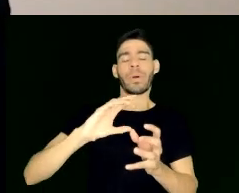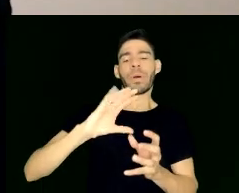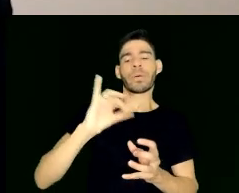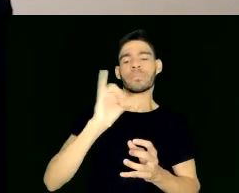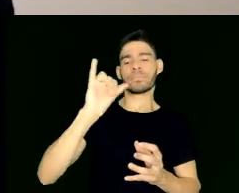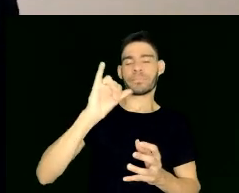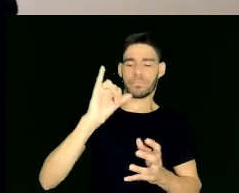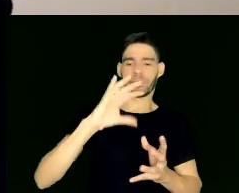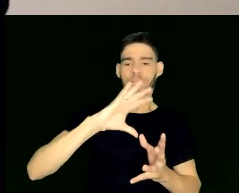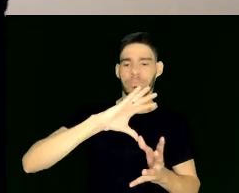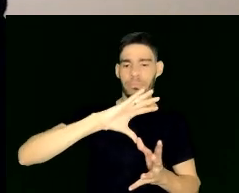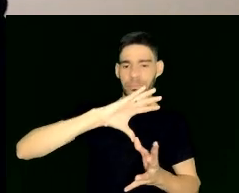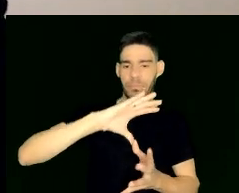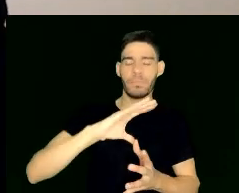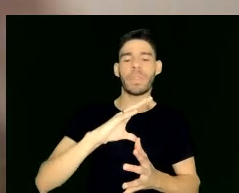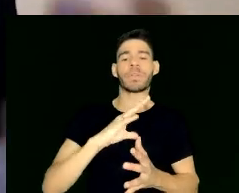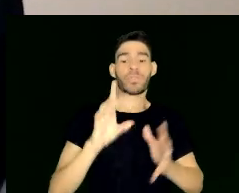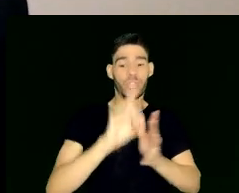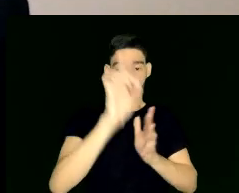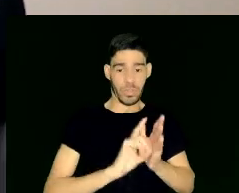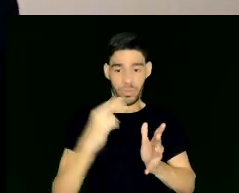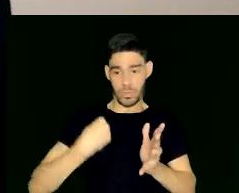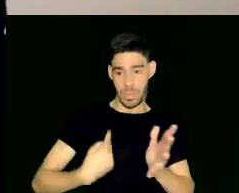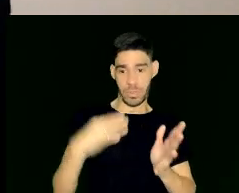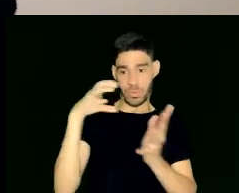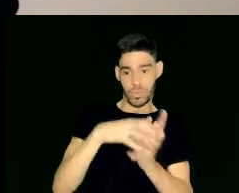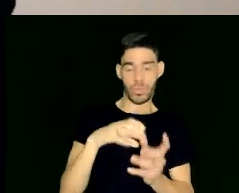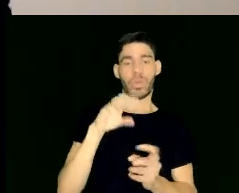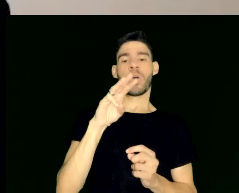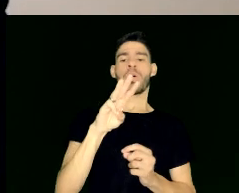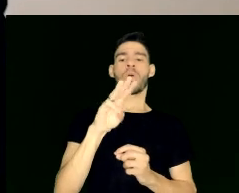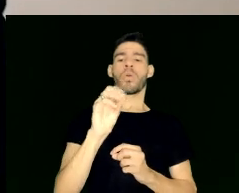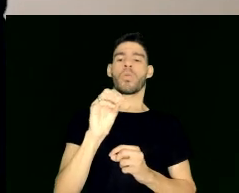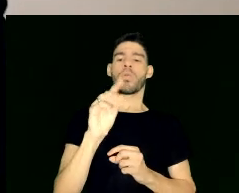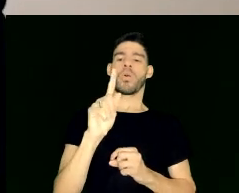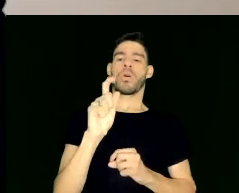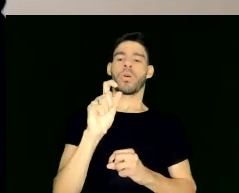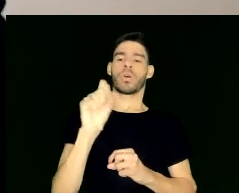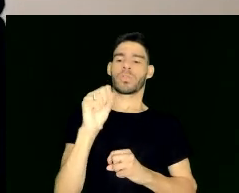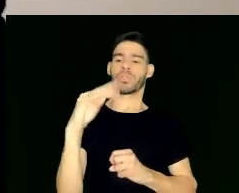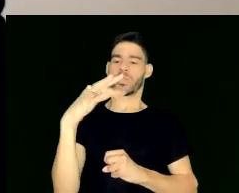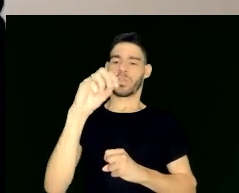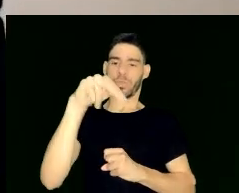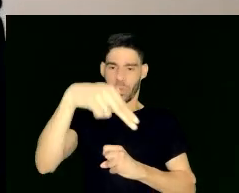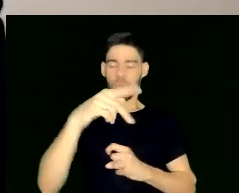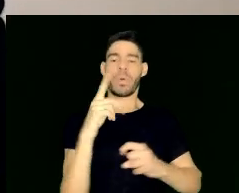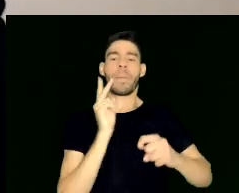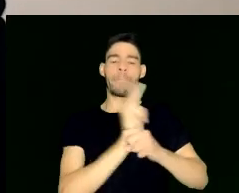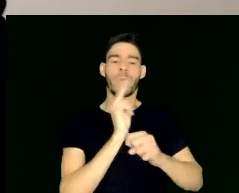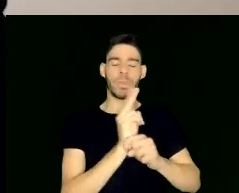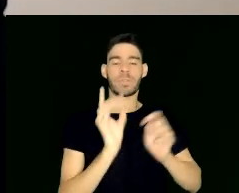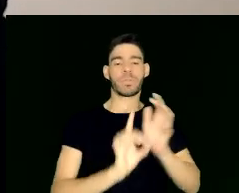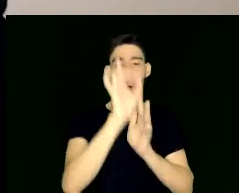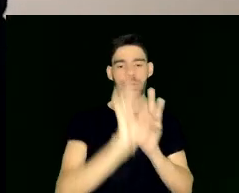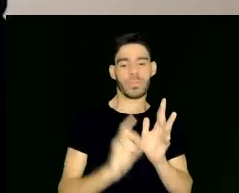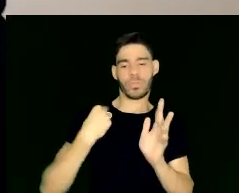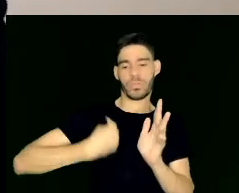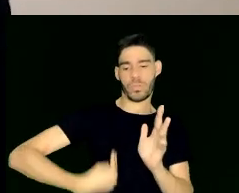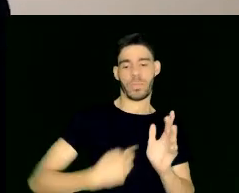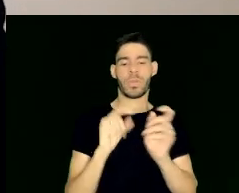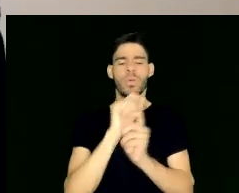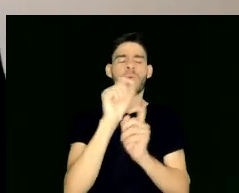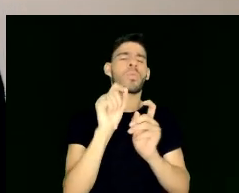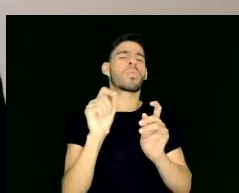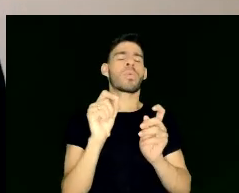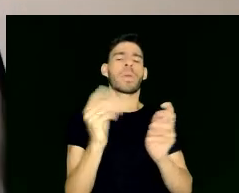Direitos Humanos, que tem sede em Washington, o mais importante órgão do sistema interamericano protetivo dos direitos humanos,